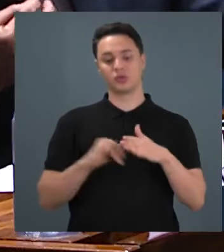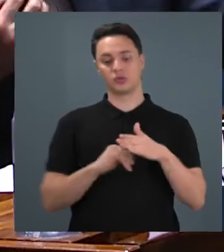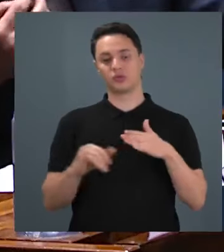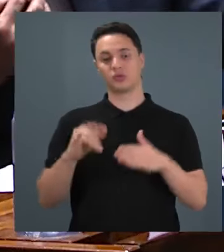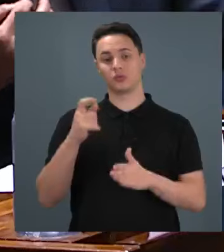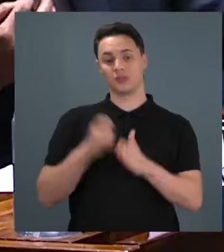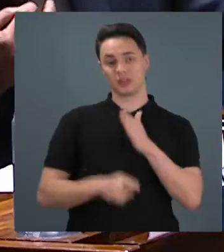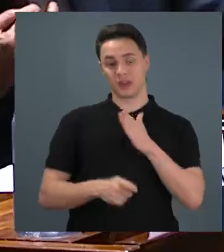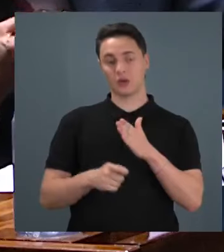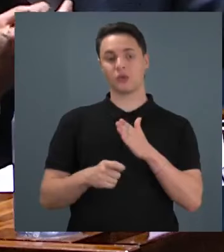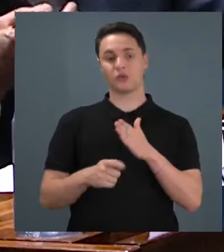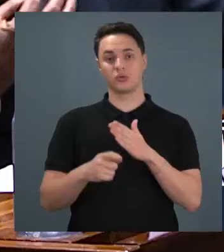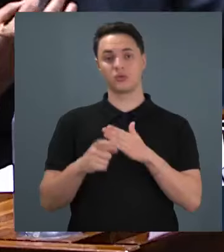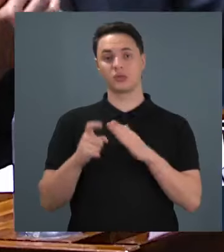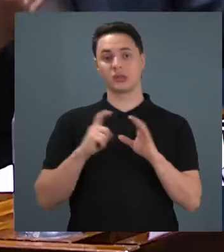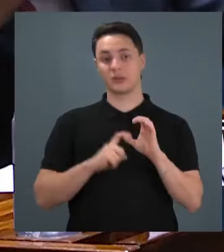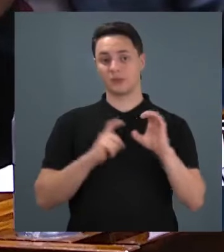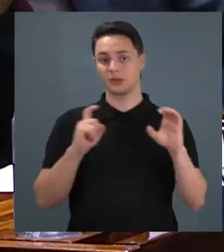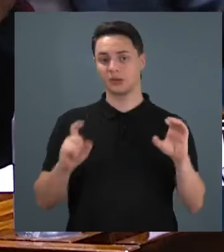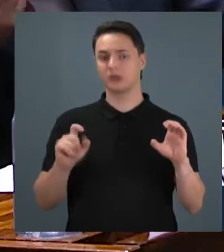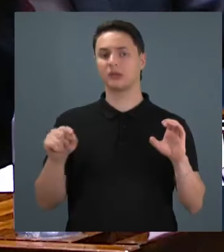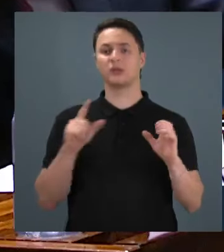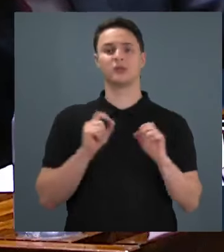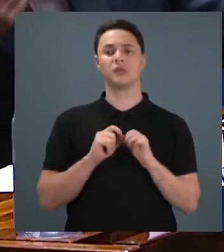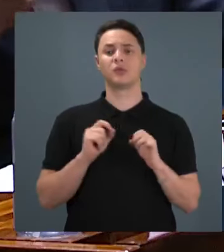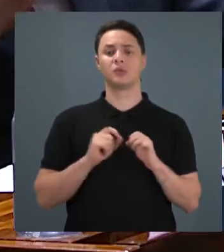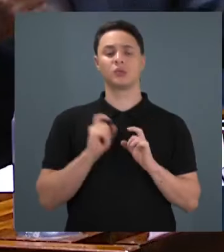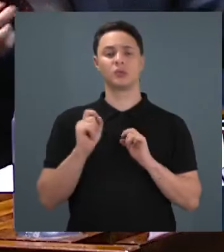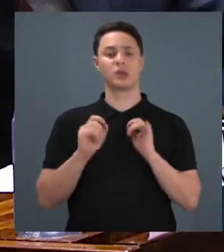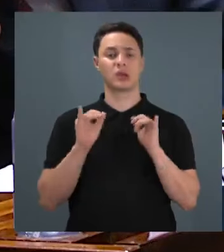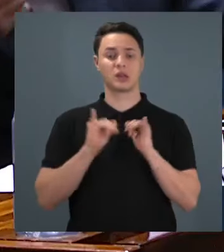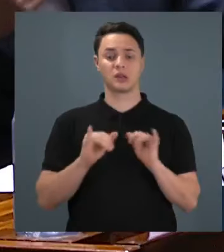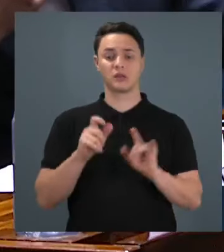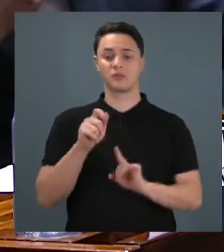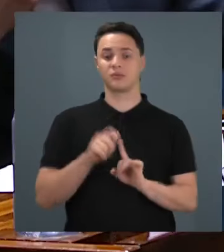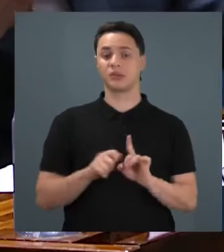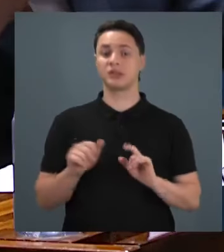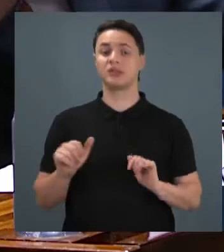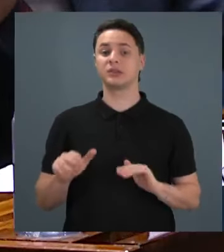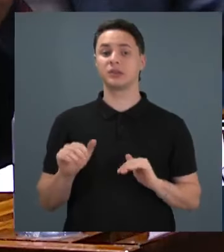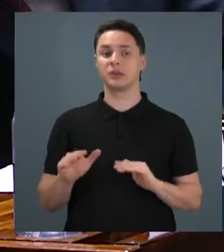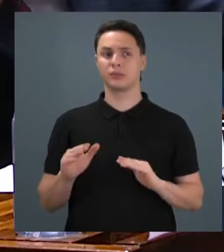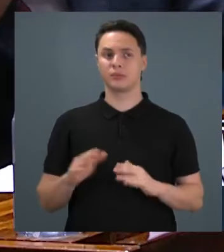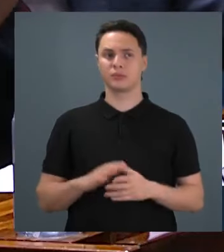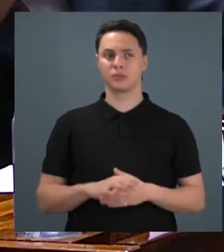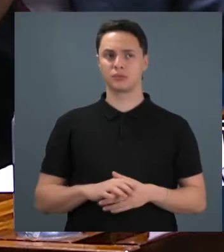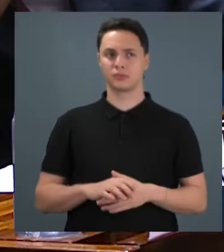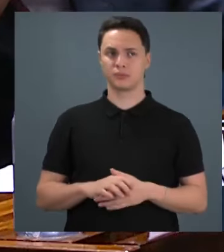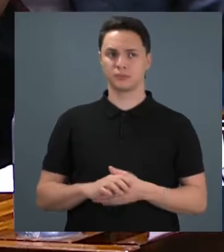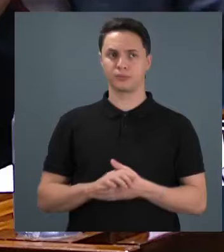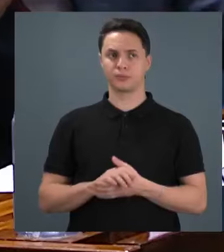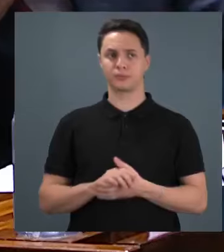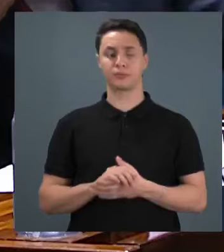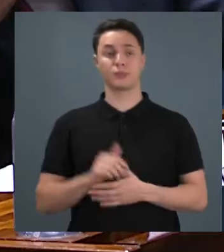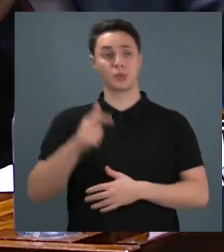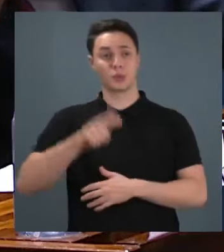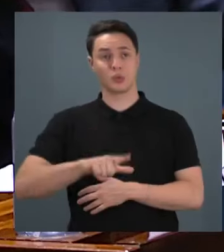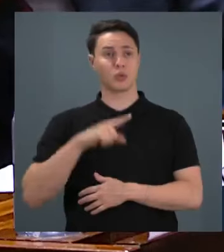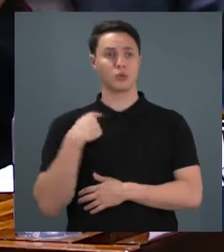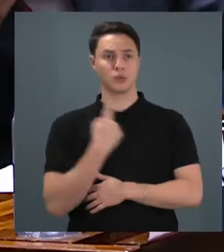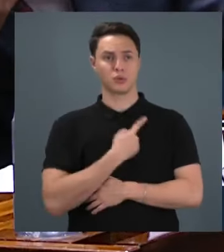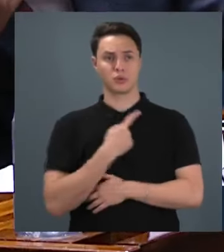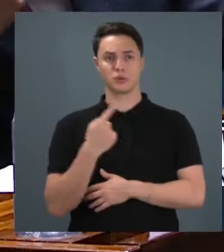Fiscal Independente. E o que é que ele anunciou no mês de setembro? Que nós novamente vamos